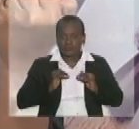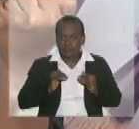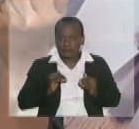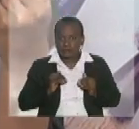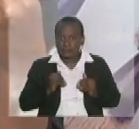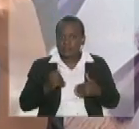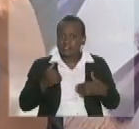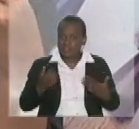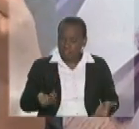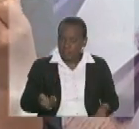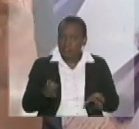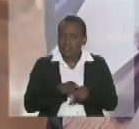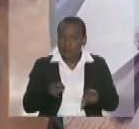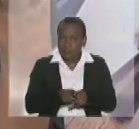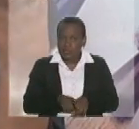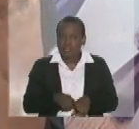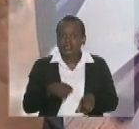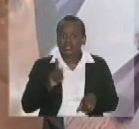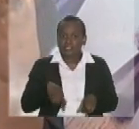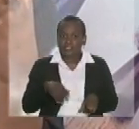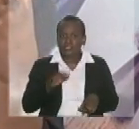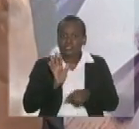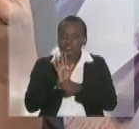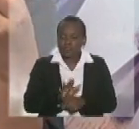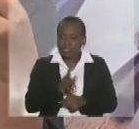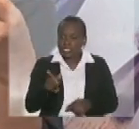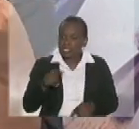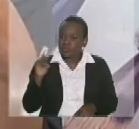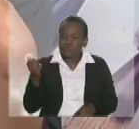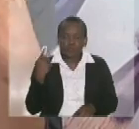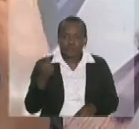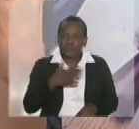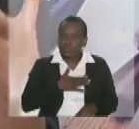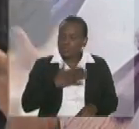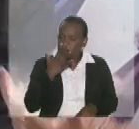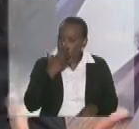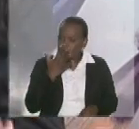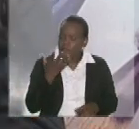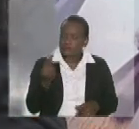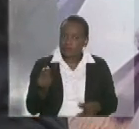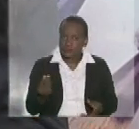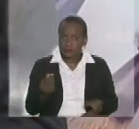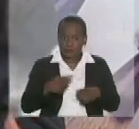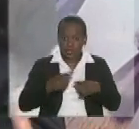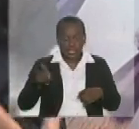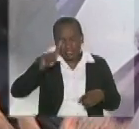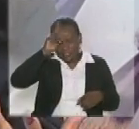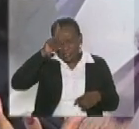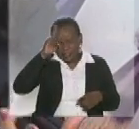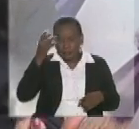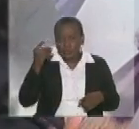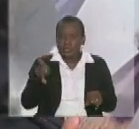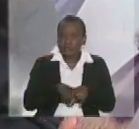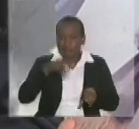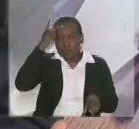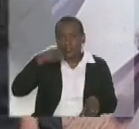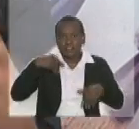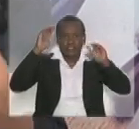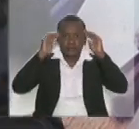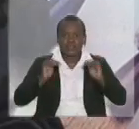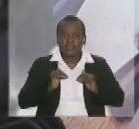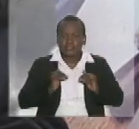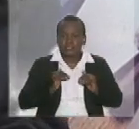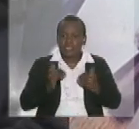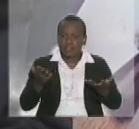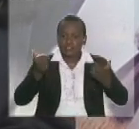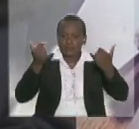muito grande. Eu acho que isso também é o que faz a figura dele ser tão encantadora, né? Além da criatividade, o respeito. E aí eu